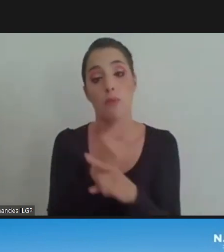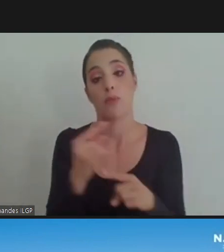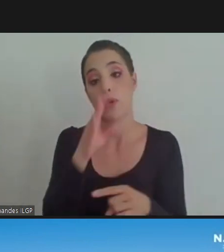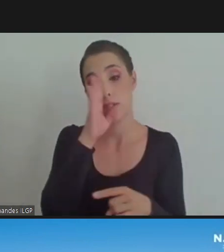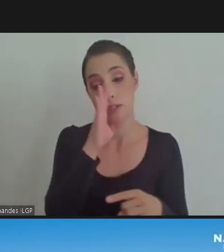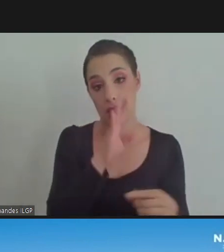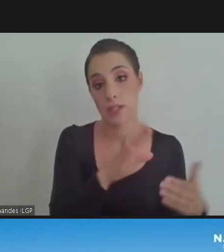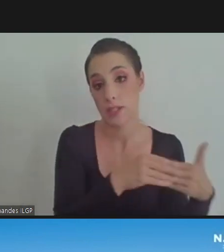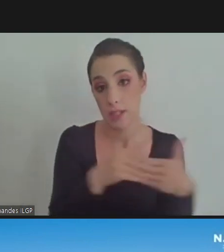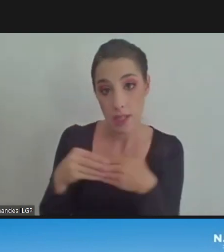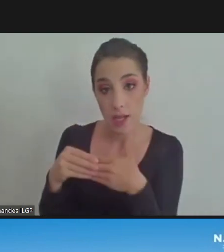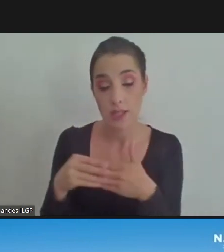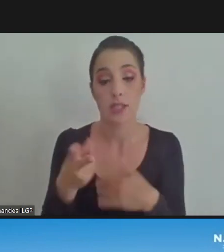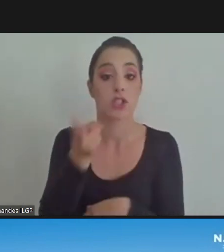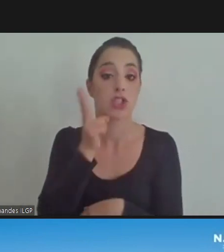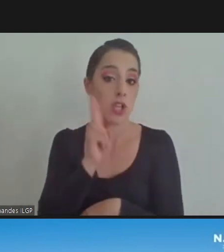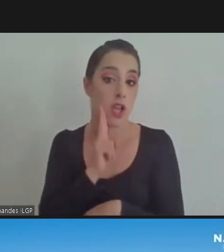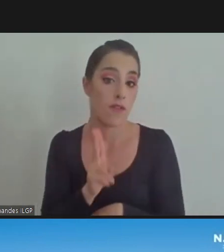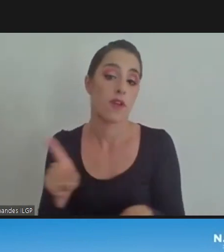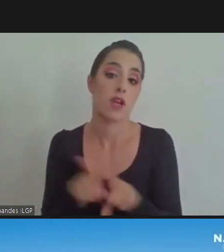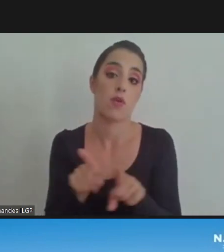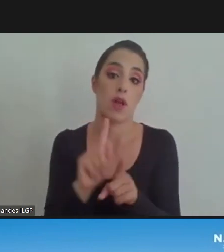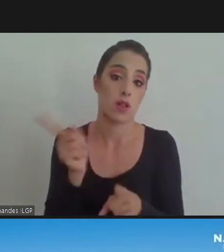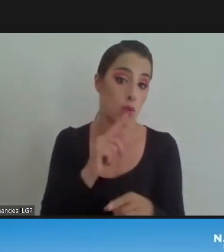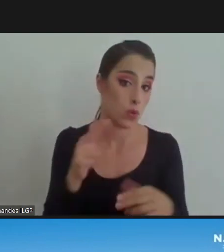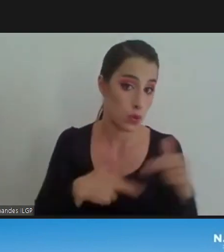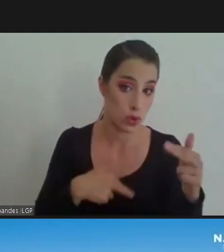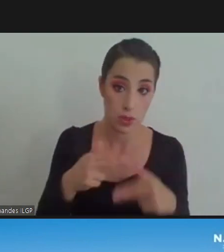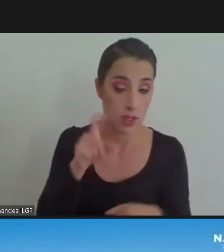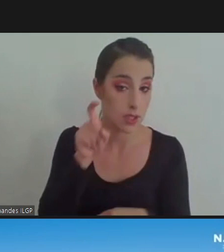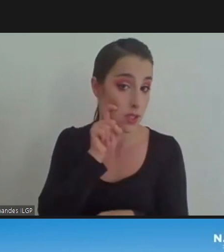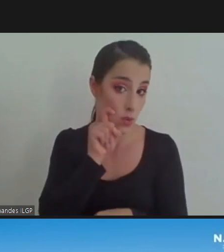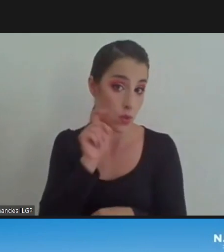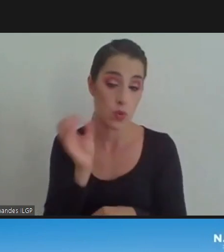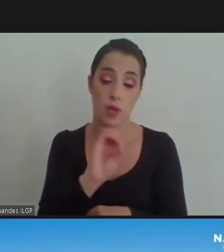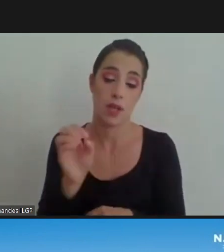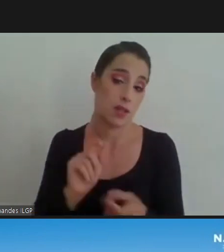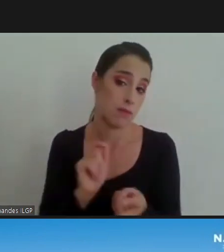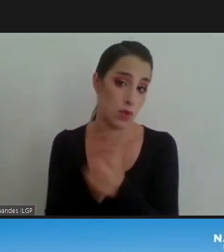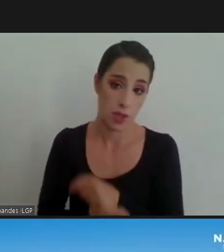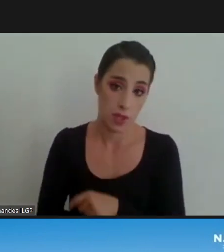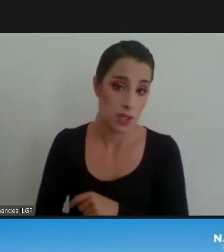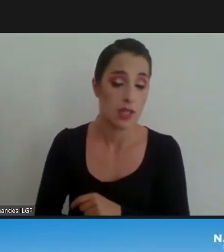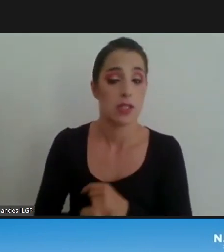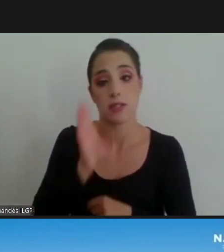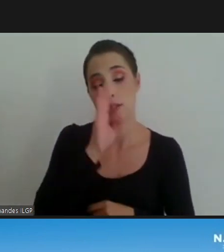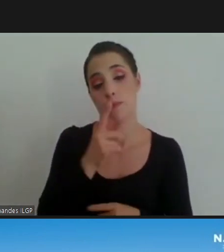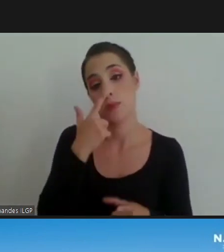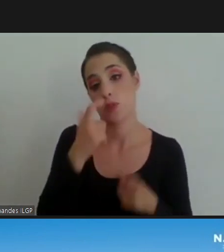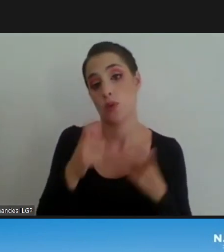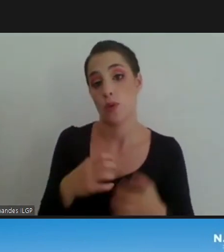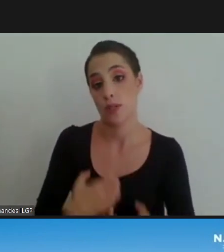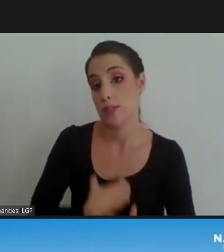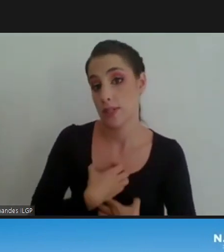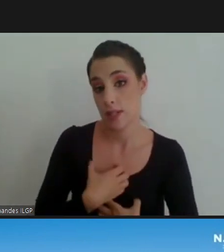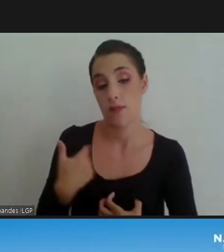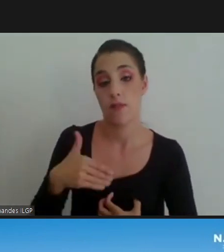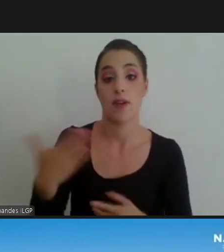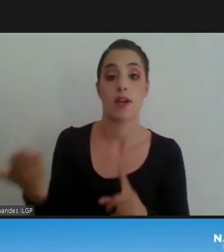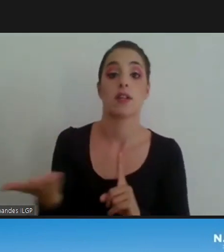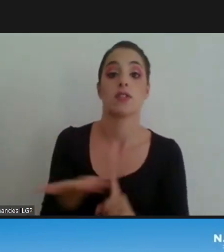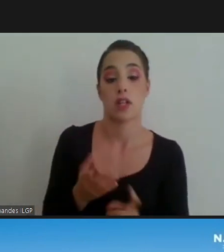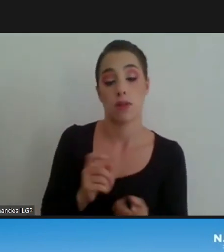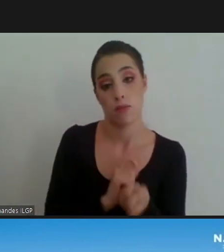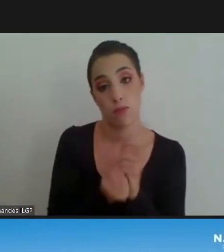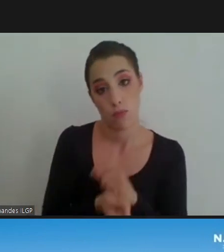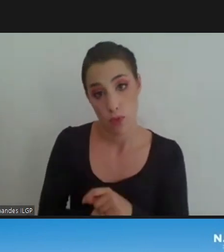as chefias, não construírem um ambiente seguro para inovar, nada muda, né? Se a pessoa sente que ela vai ser castigada por mudar, então tem